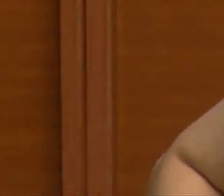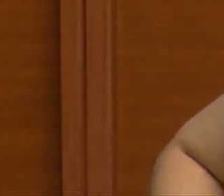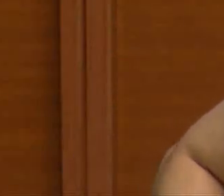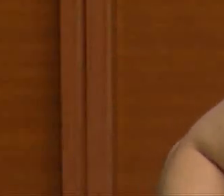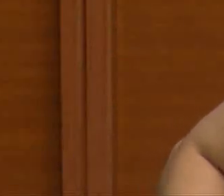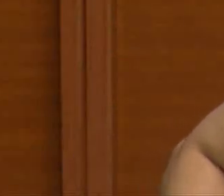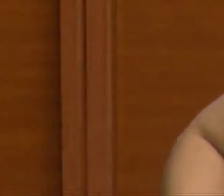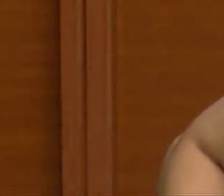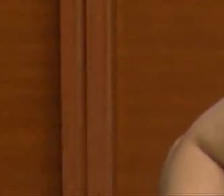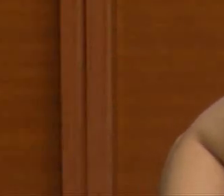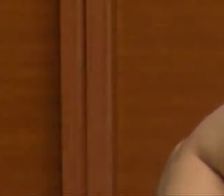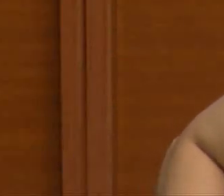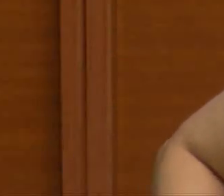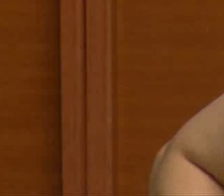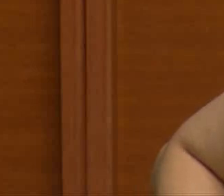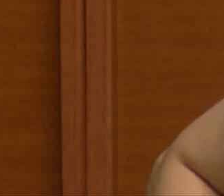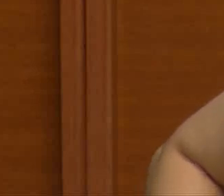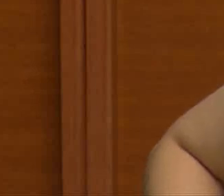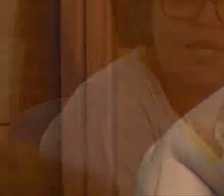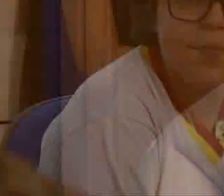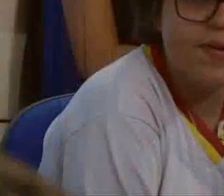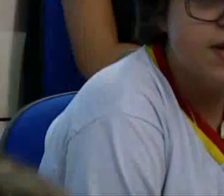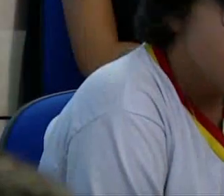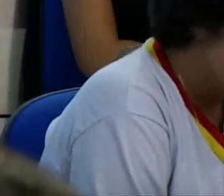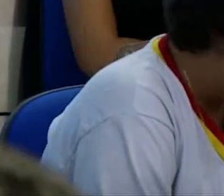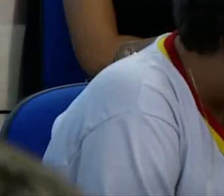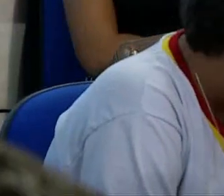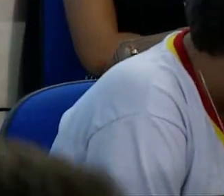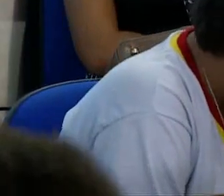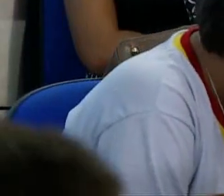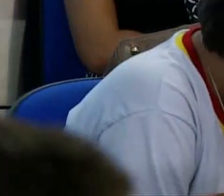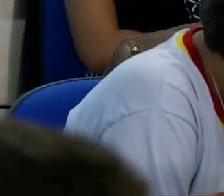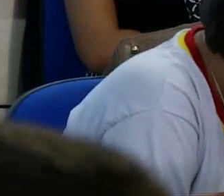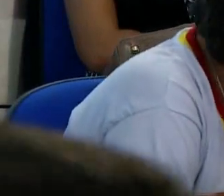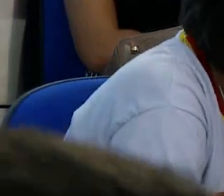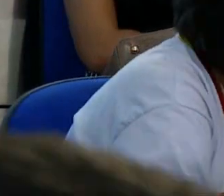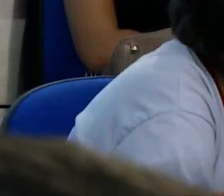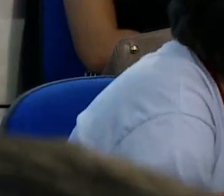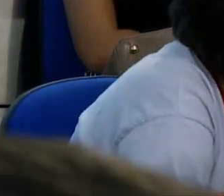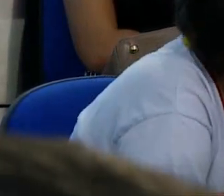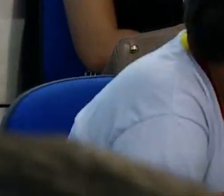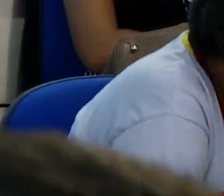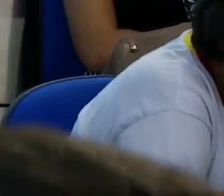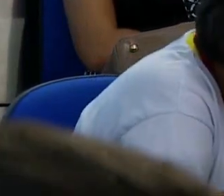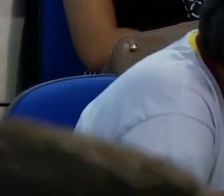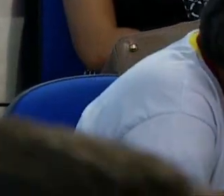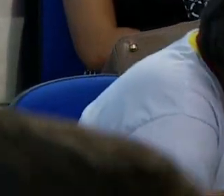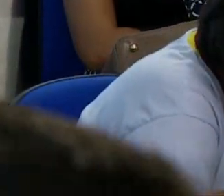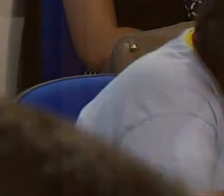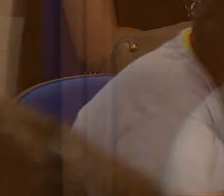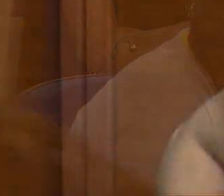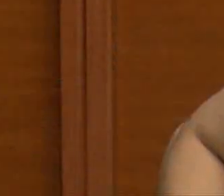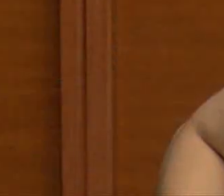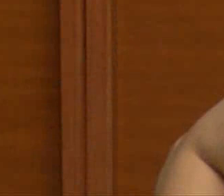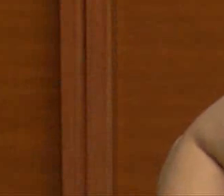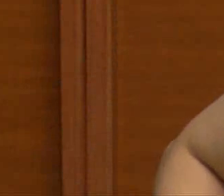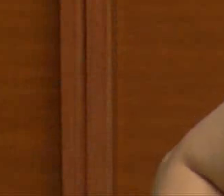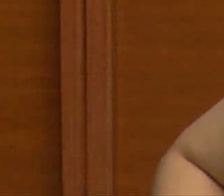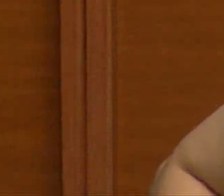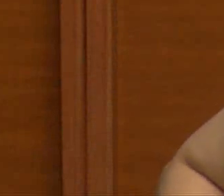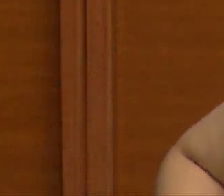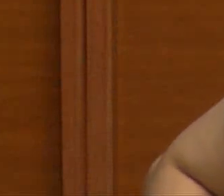te levam na garupa da bicicleta. O preto e branco tem cor, a vida tem mais humor, que pouco a pouco o vazio